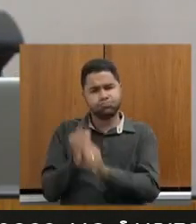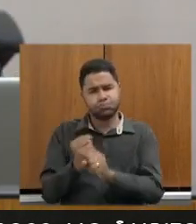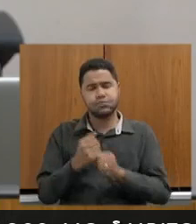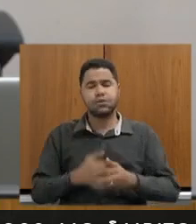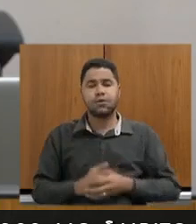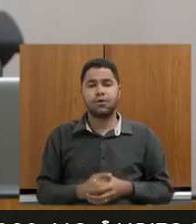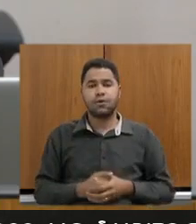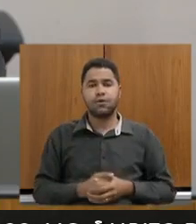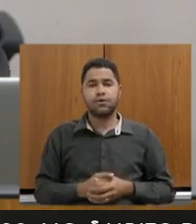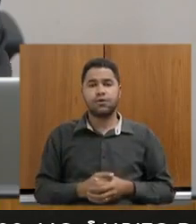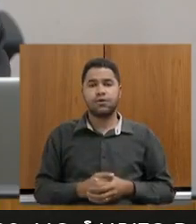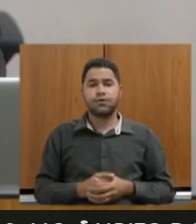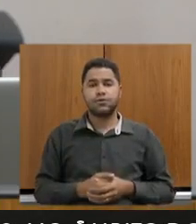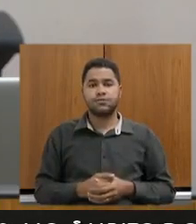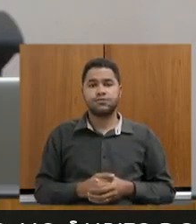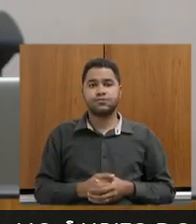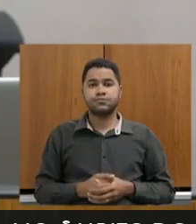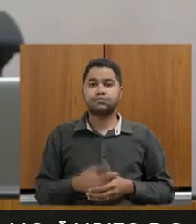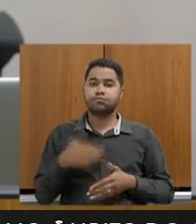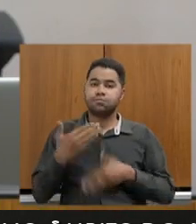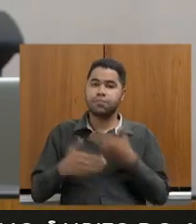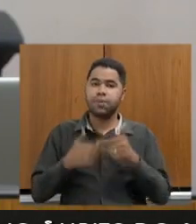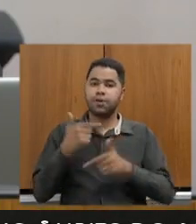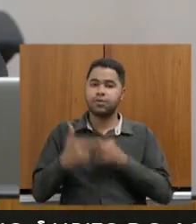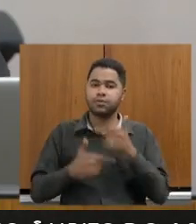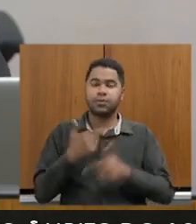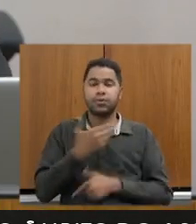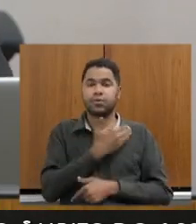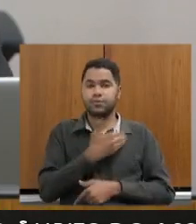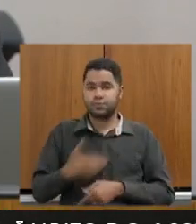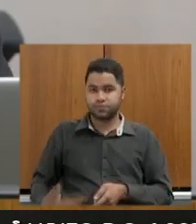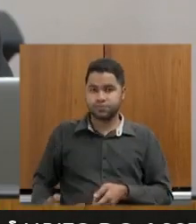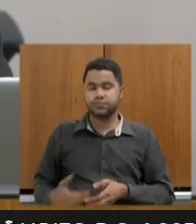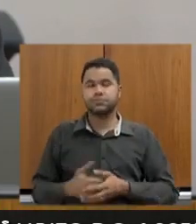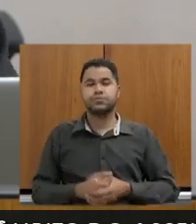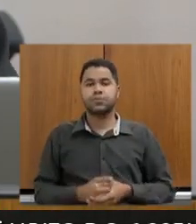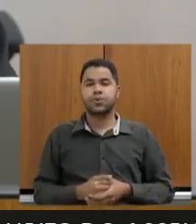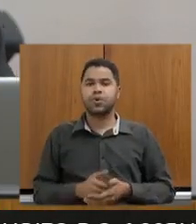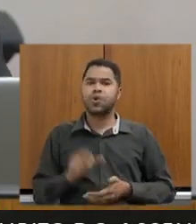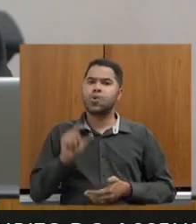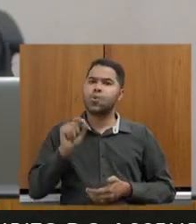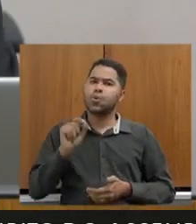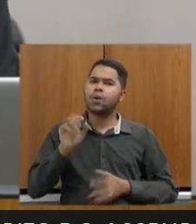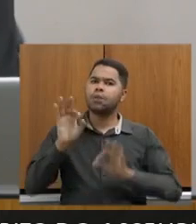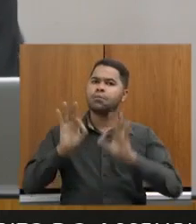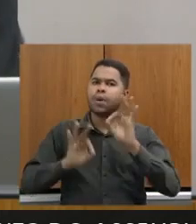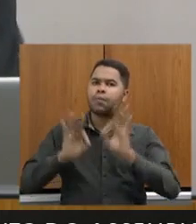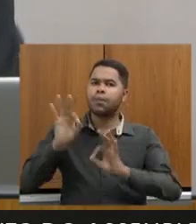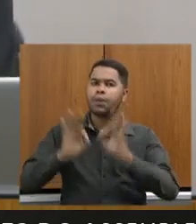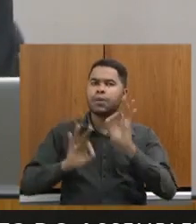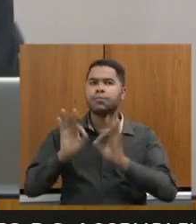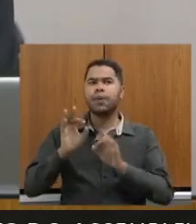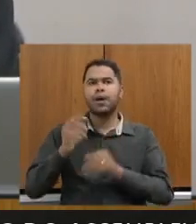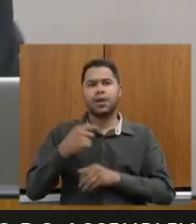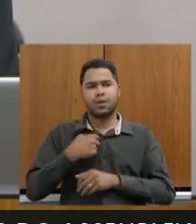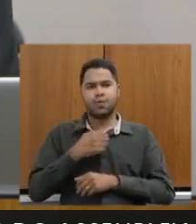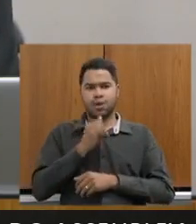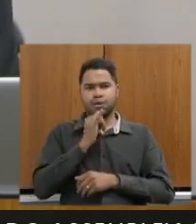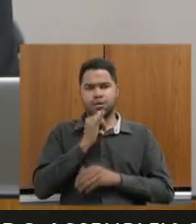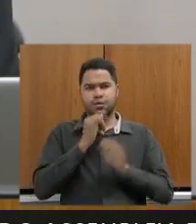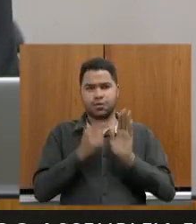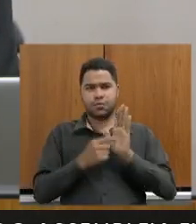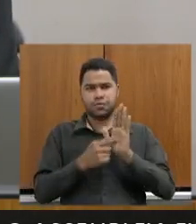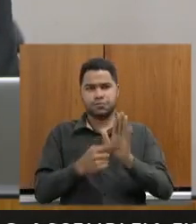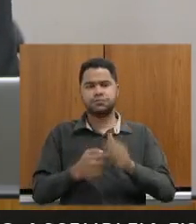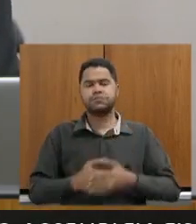ao longo desse tempo é exercer atividade pública é o que tem sido feito eu te vi eu vou dar um exemplo